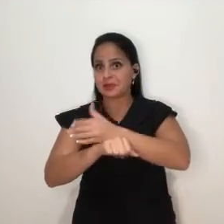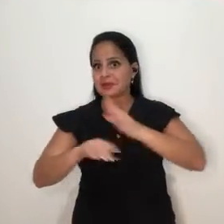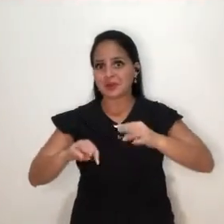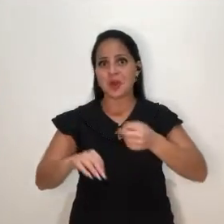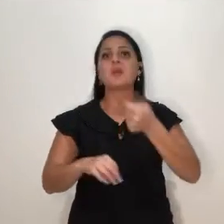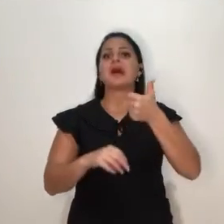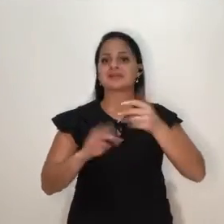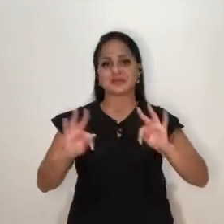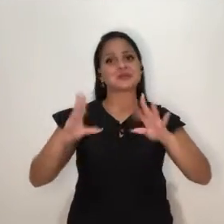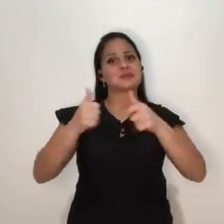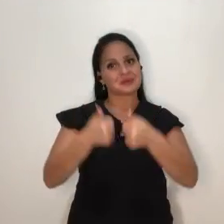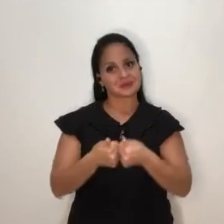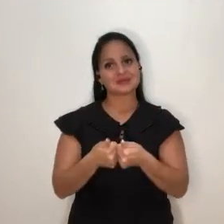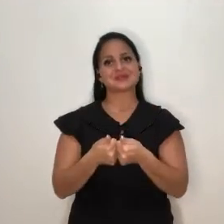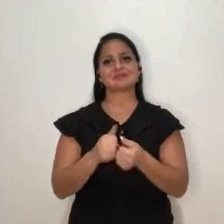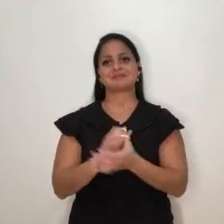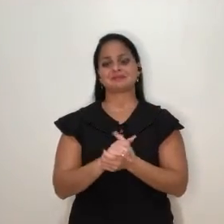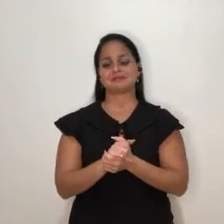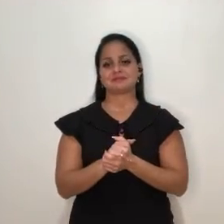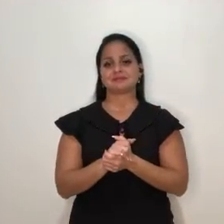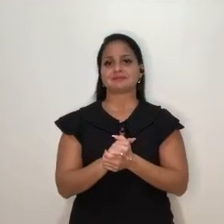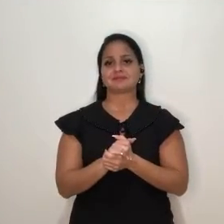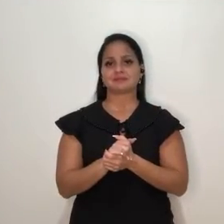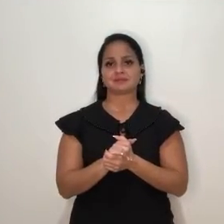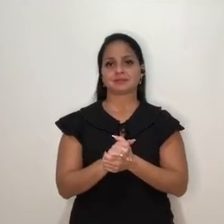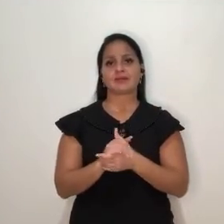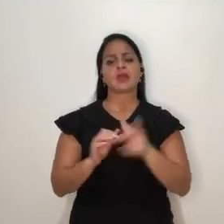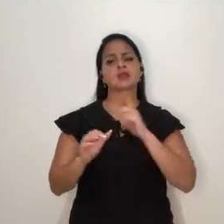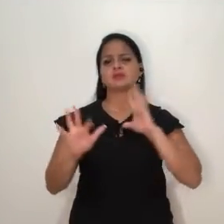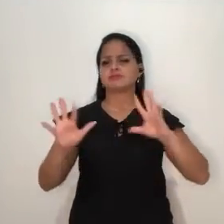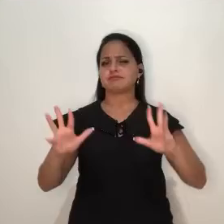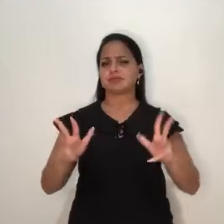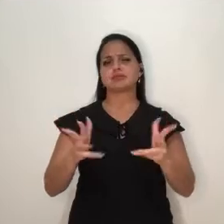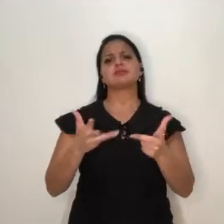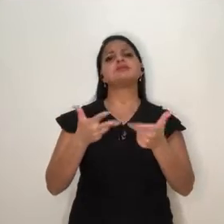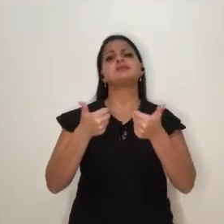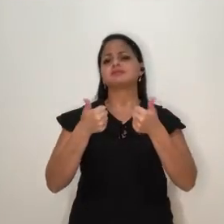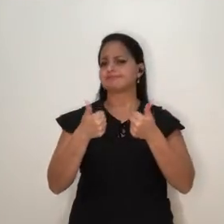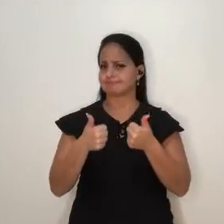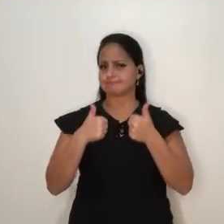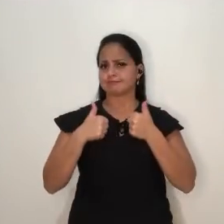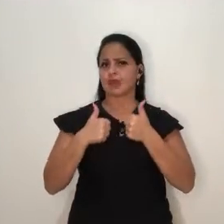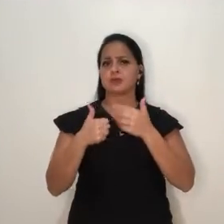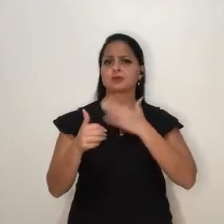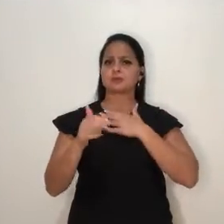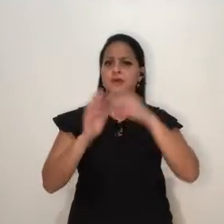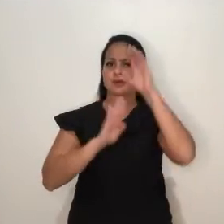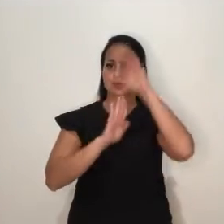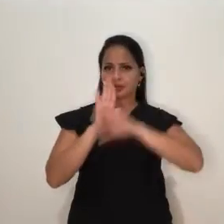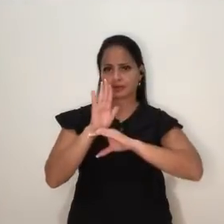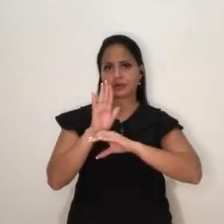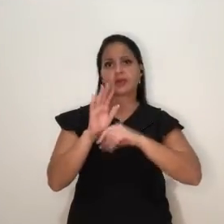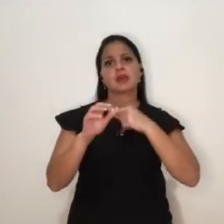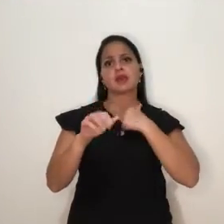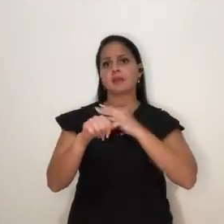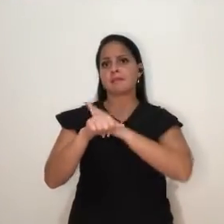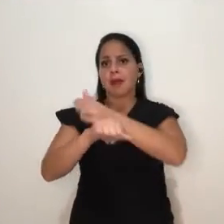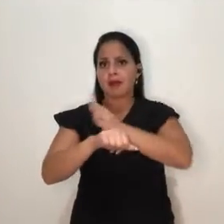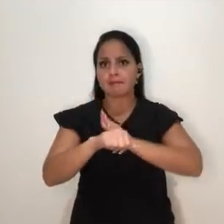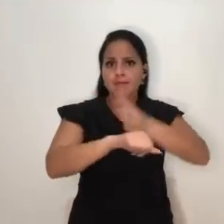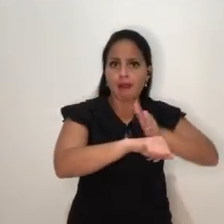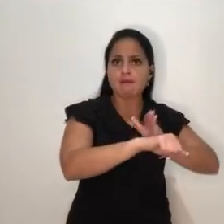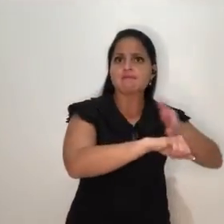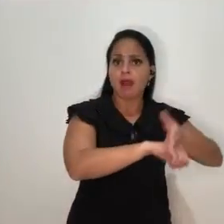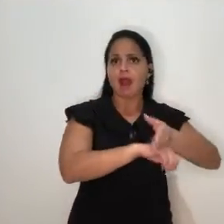esse aprimoramento no meu currículo, né? Eu entrei em muito projetos assim de diferentes vertentes que